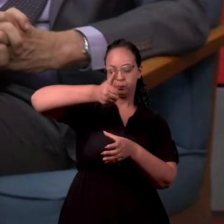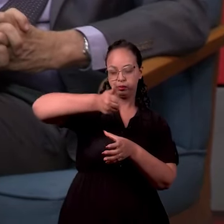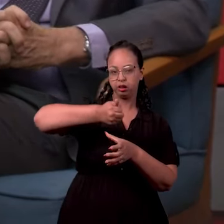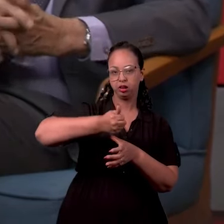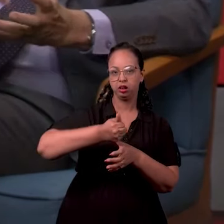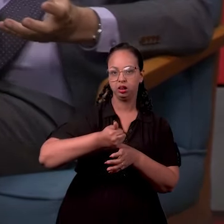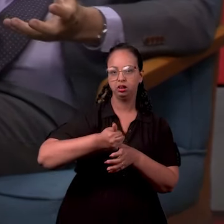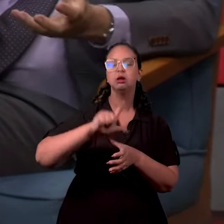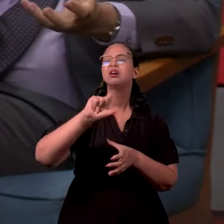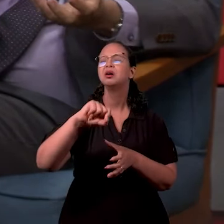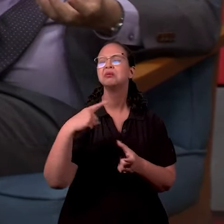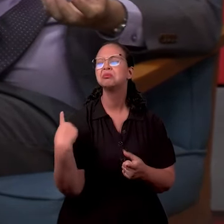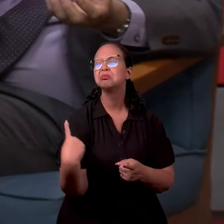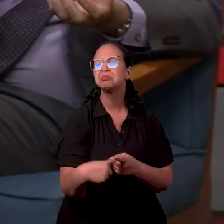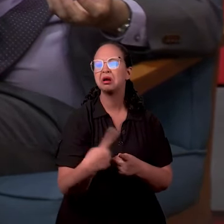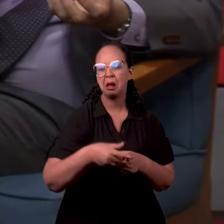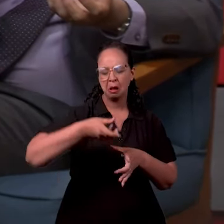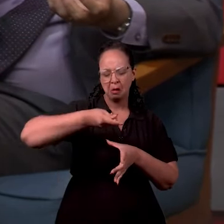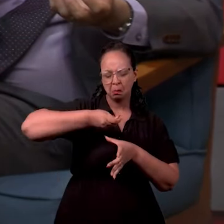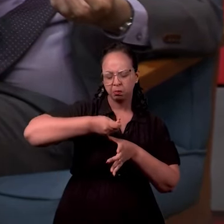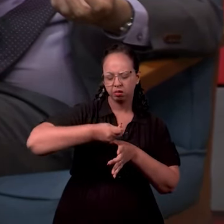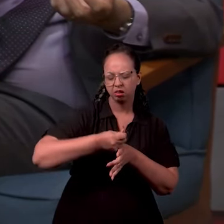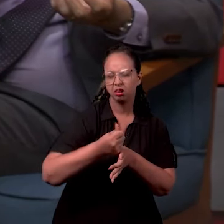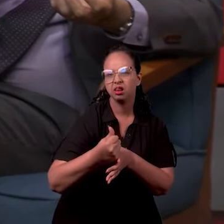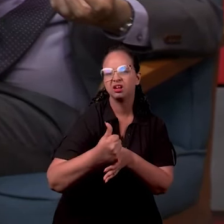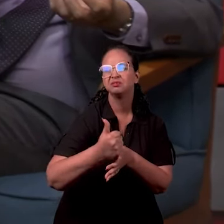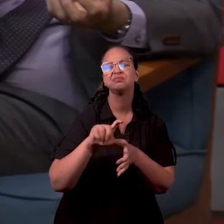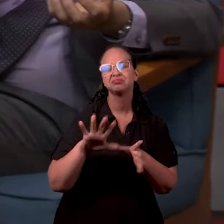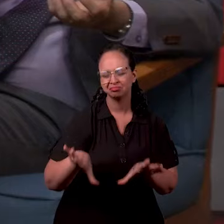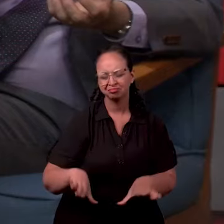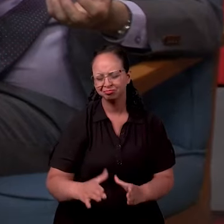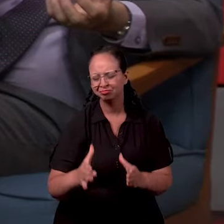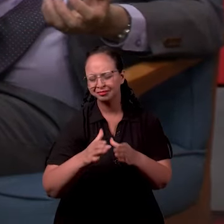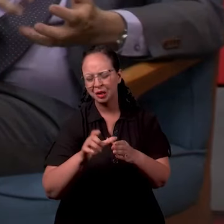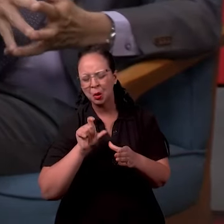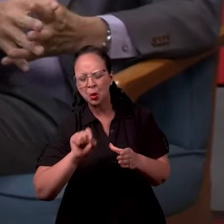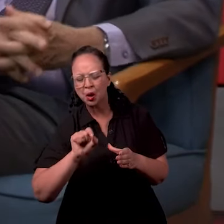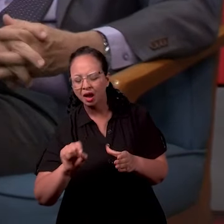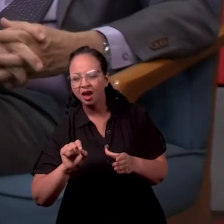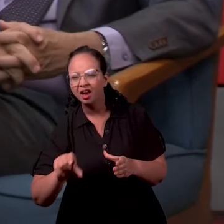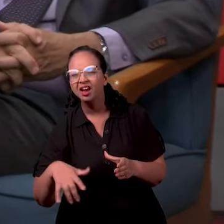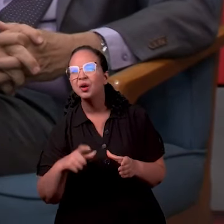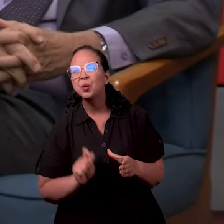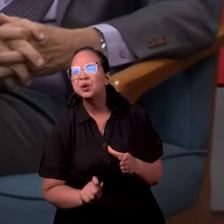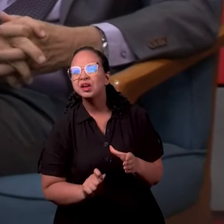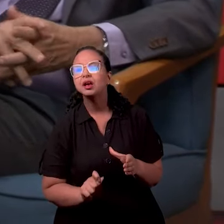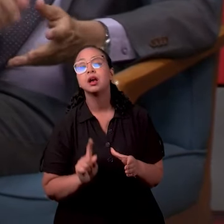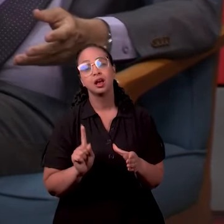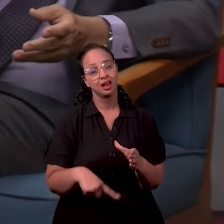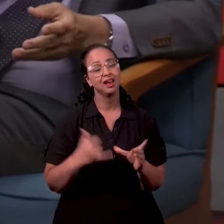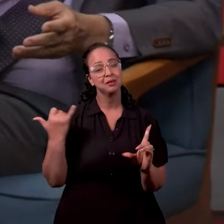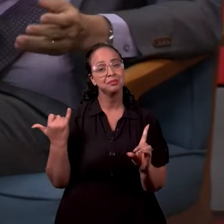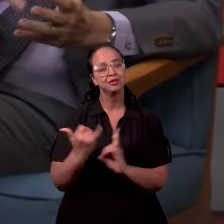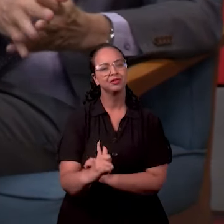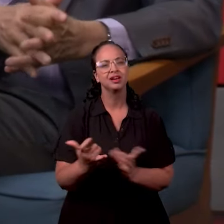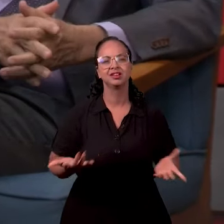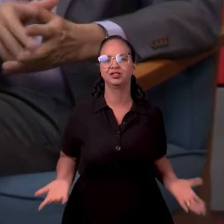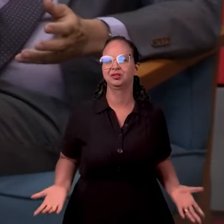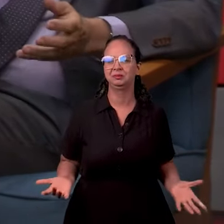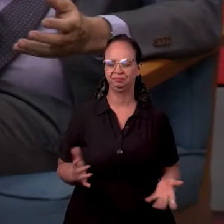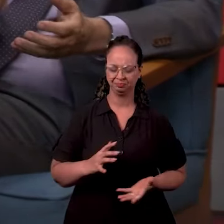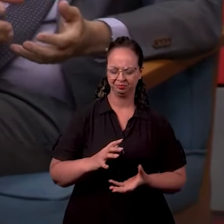significa ali? Aquele velo sendo espremido ali no cálice. Que cálice é esse? Que cálice? Isso é